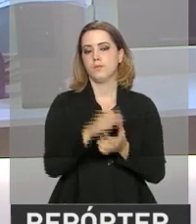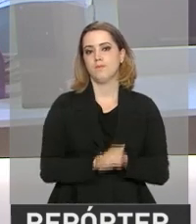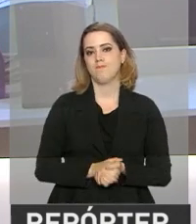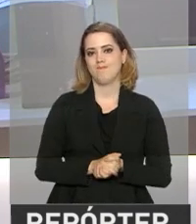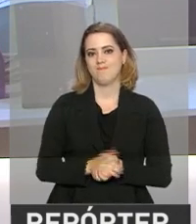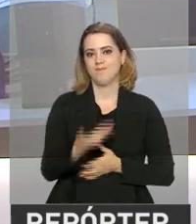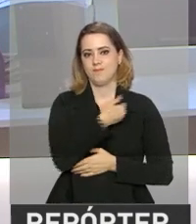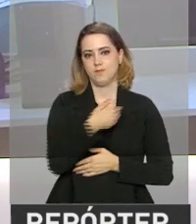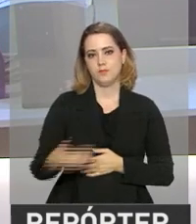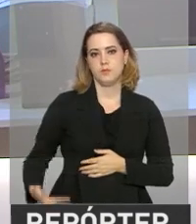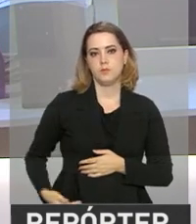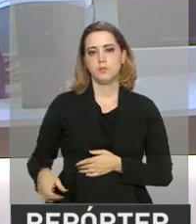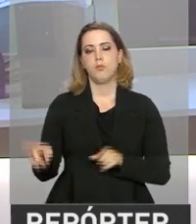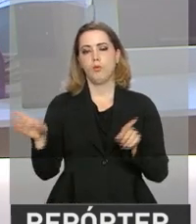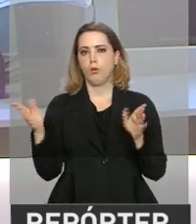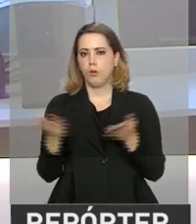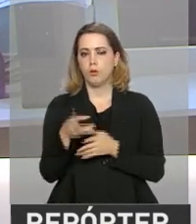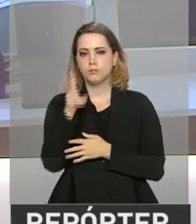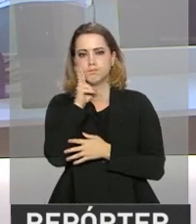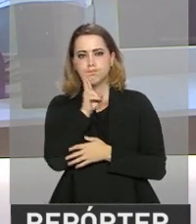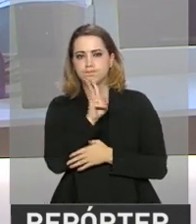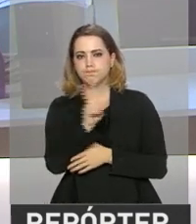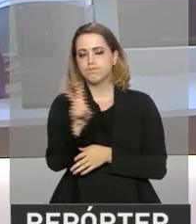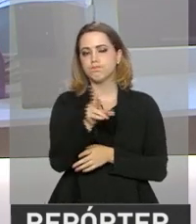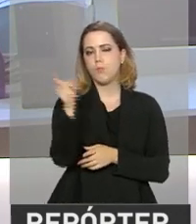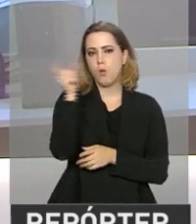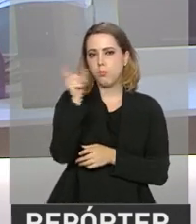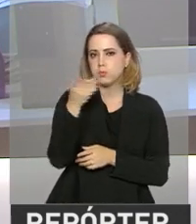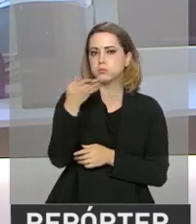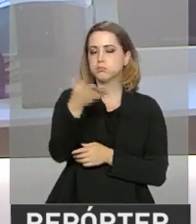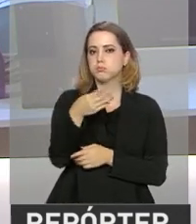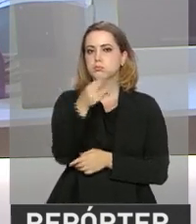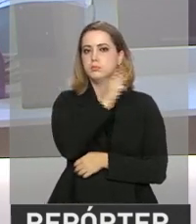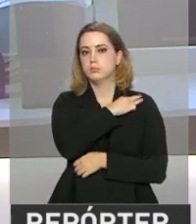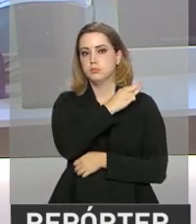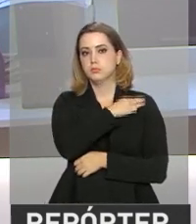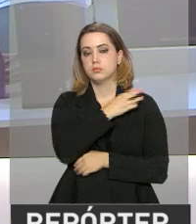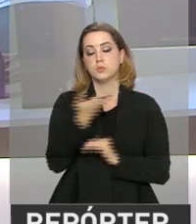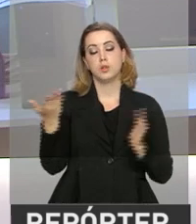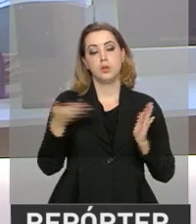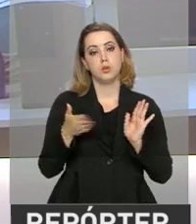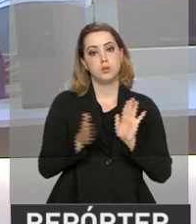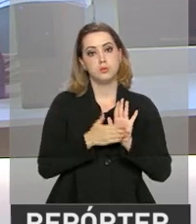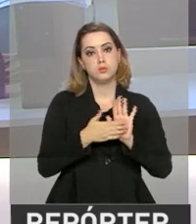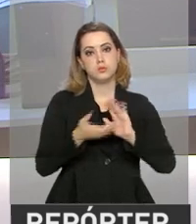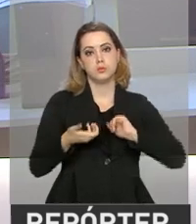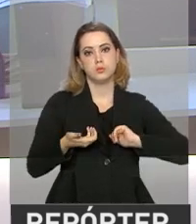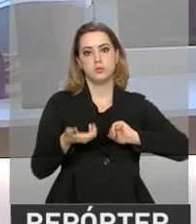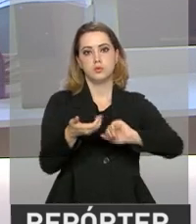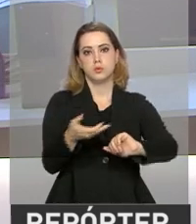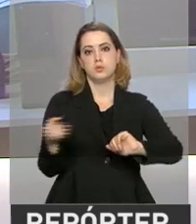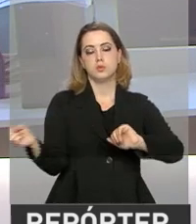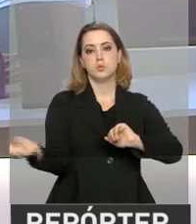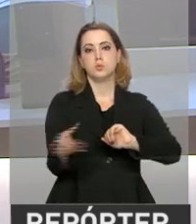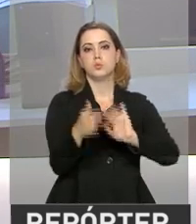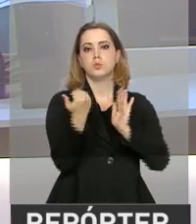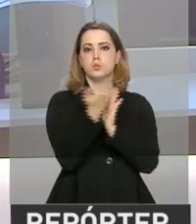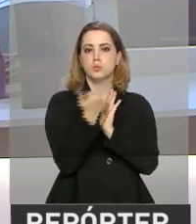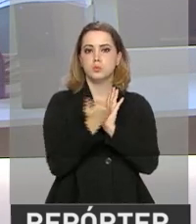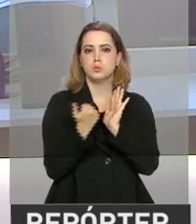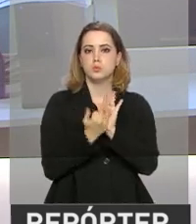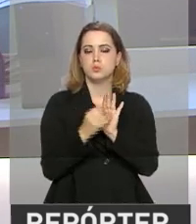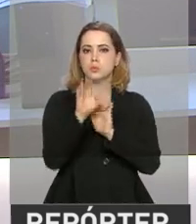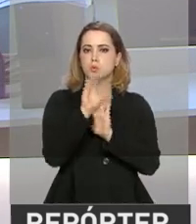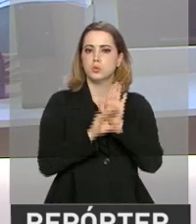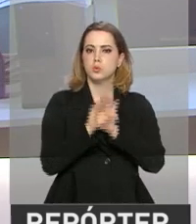e o governo também está de olho na qualidade do ensino médio e enviou ao congresso a proposta de um novo modelo com currículo